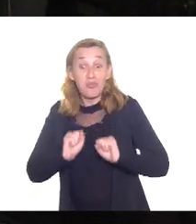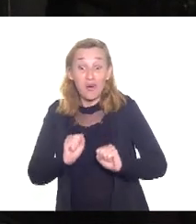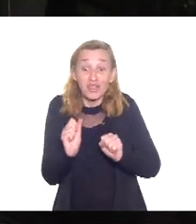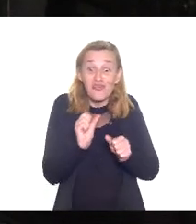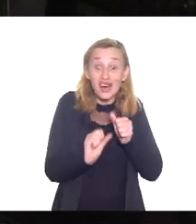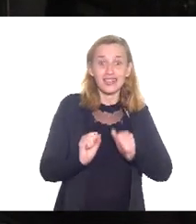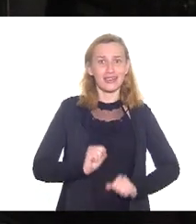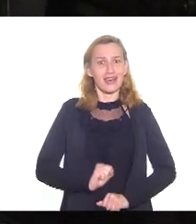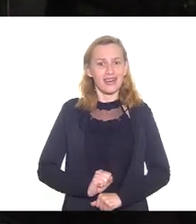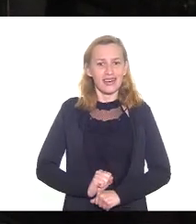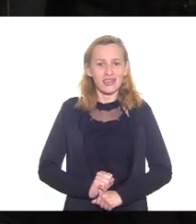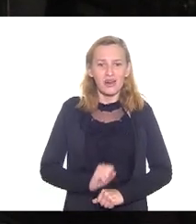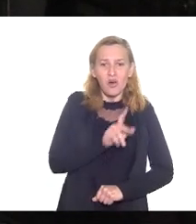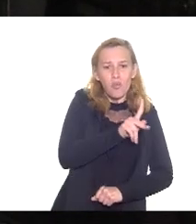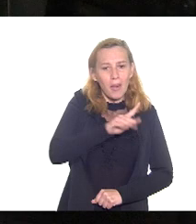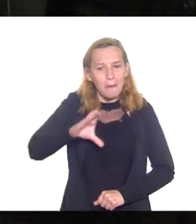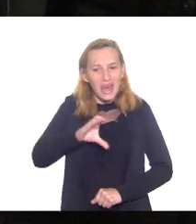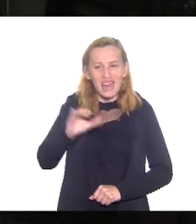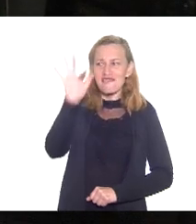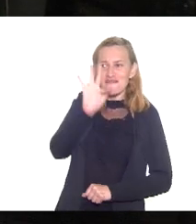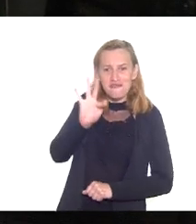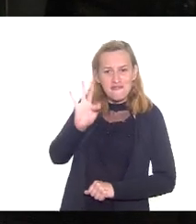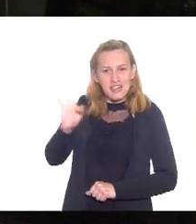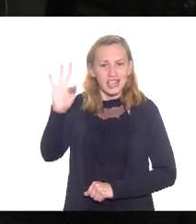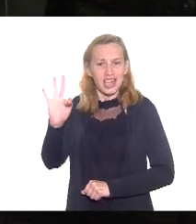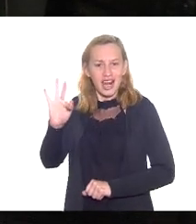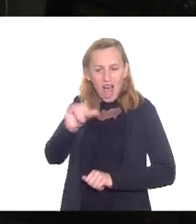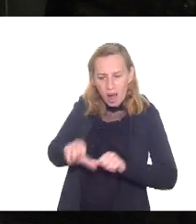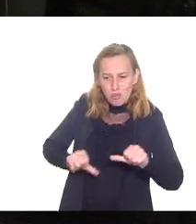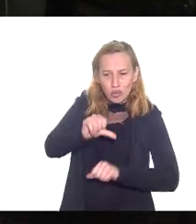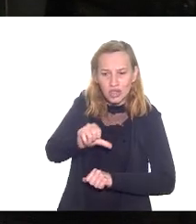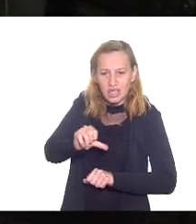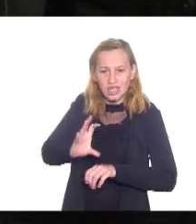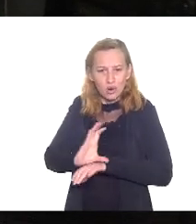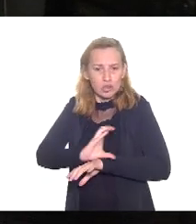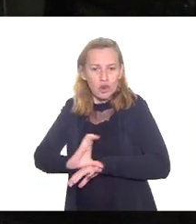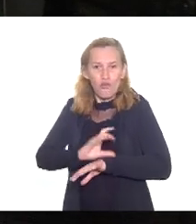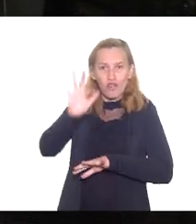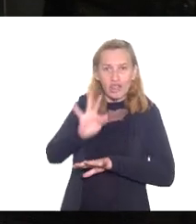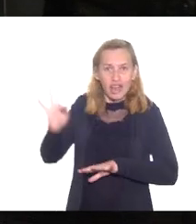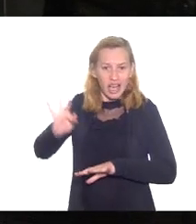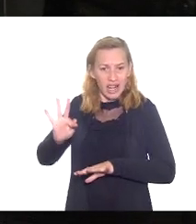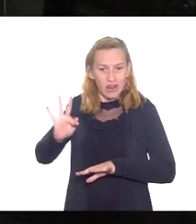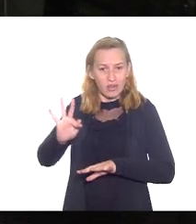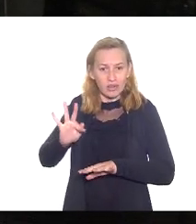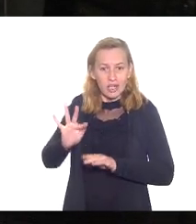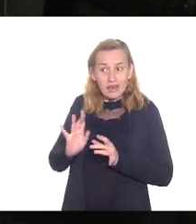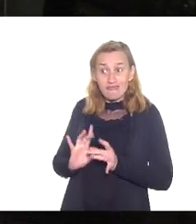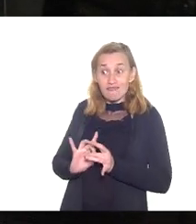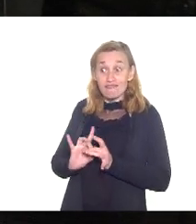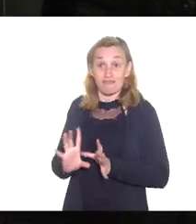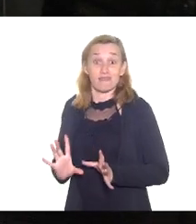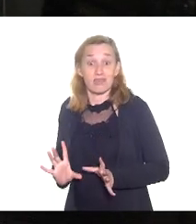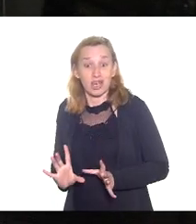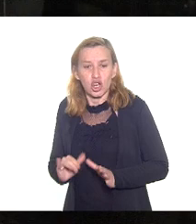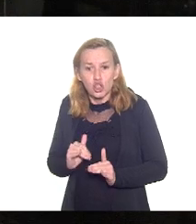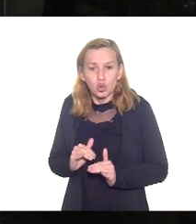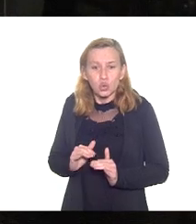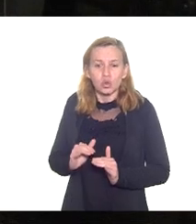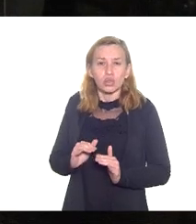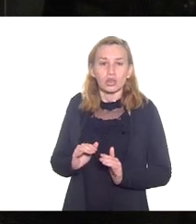fazer a PEC federal, a mudança na Constituição Federal, autorizando